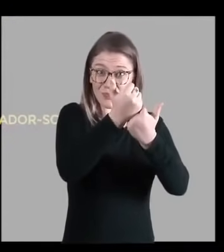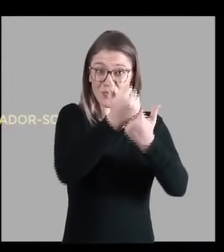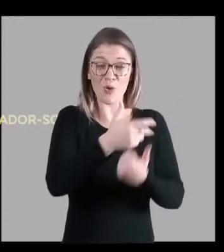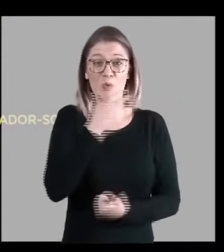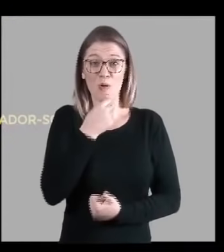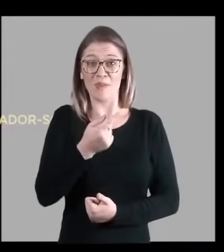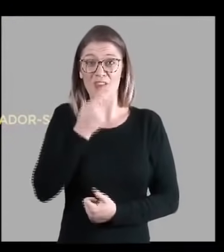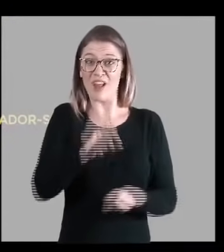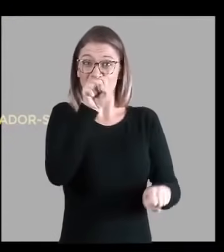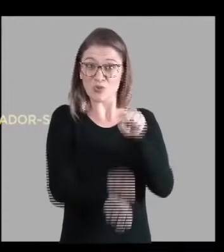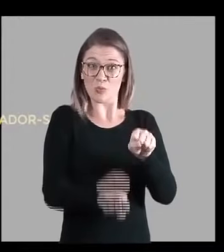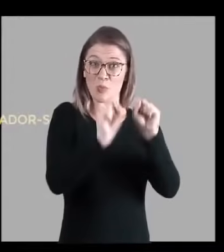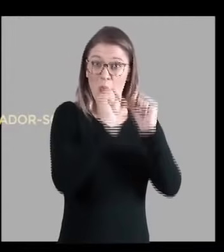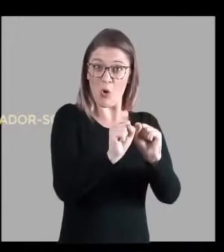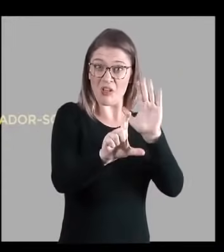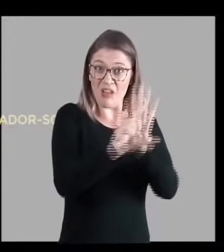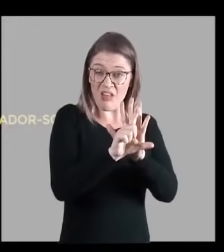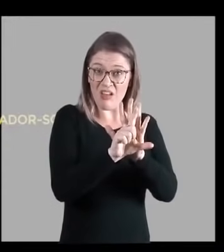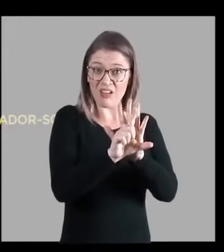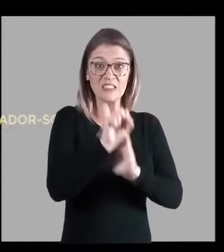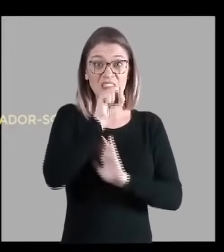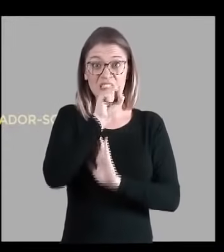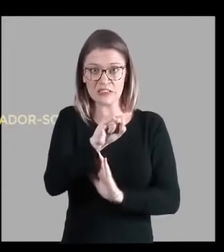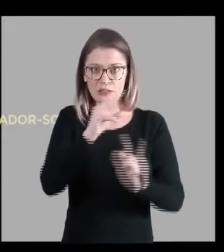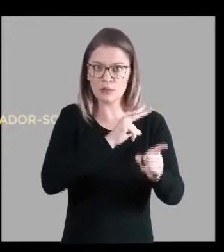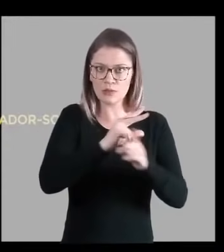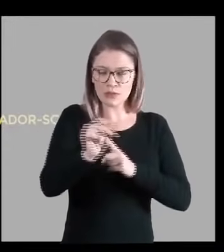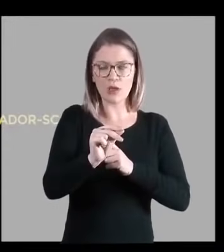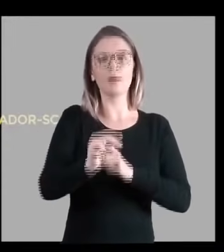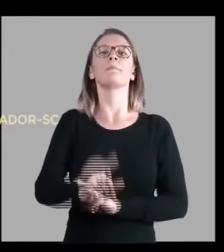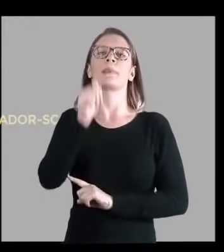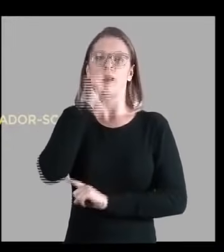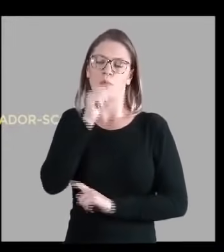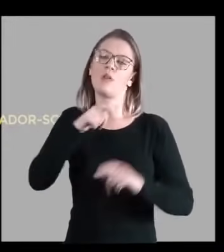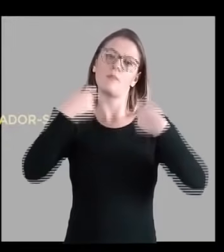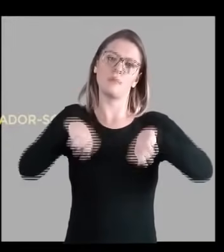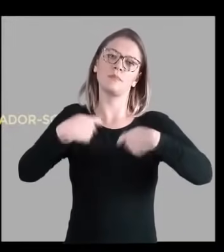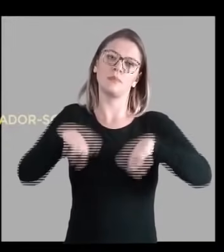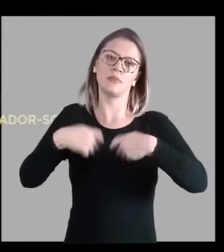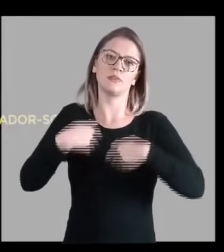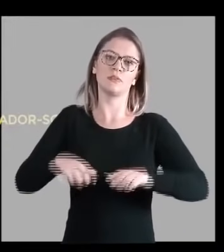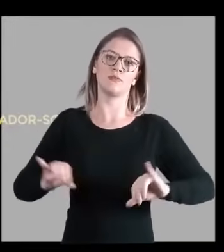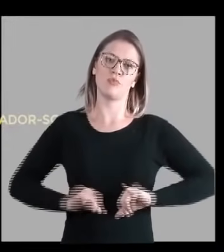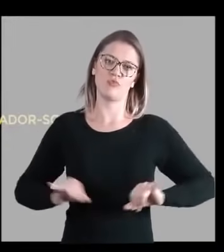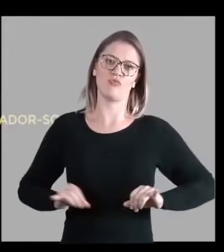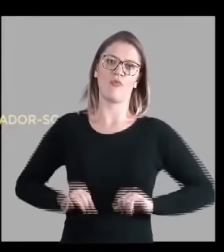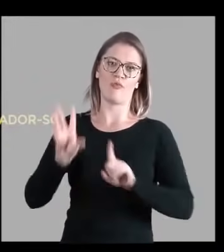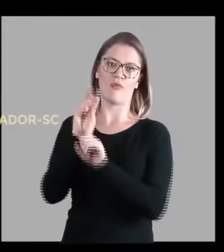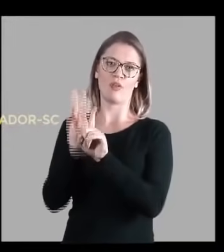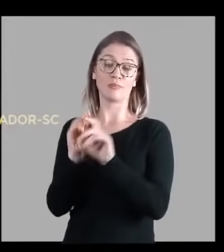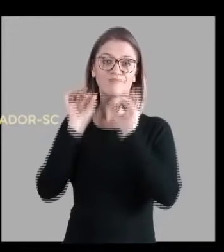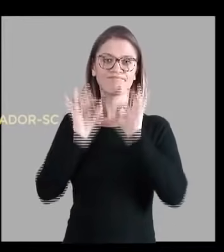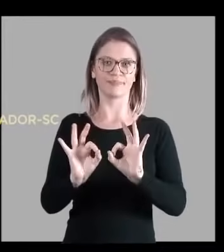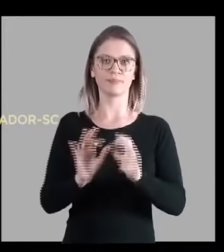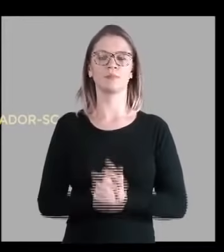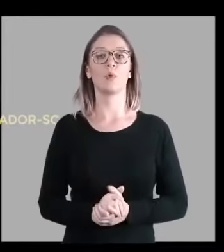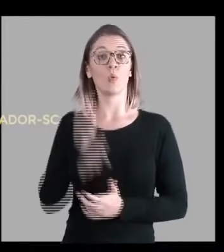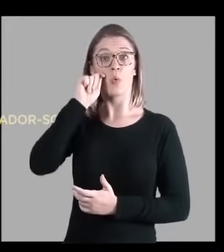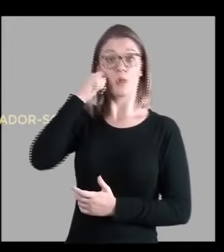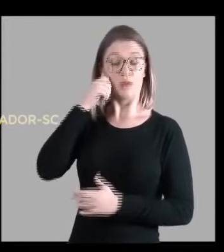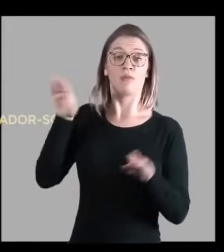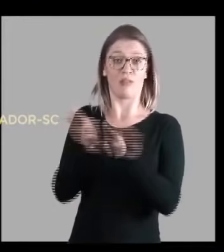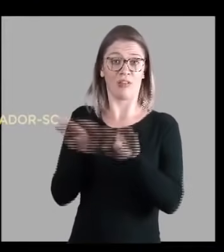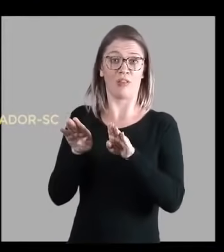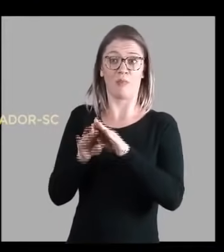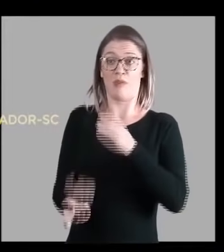somos 86% negros no Brasil, tá? E 72% mulheres. A única mulher que ouve o que esse cara fala e vai dizer que vai